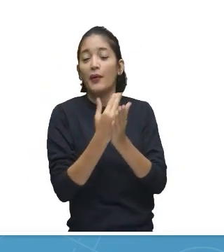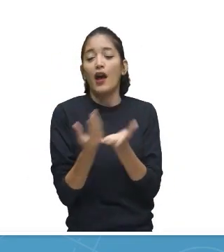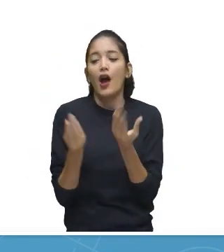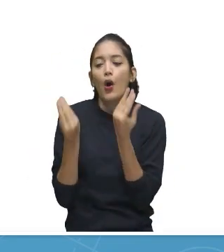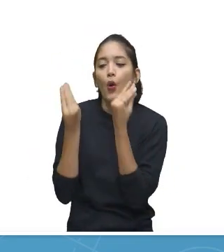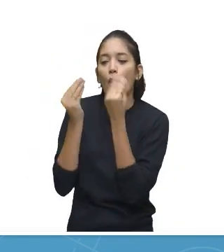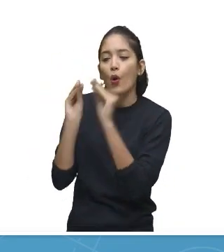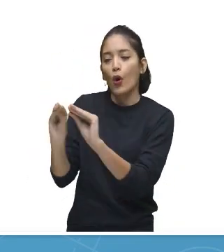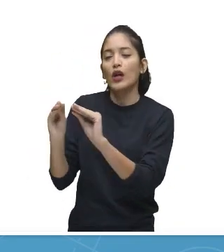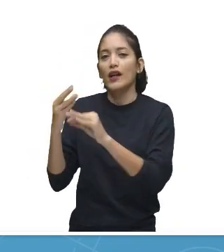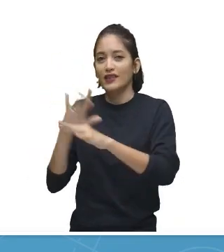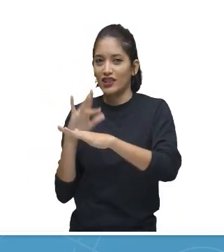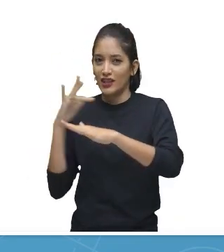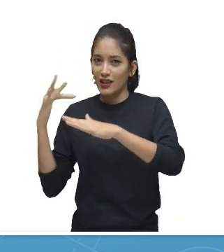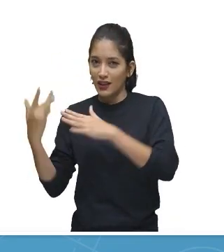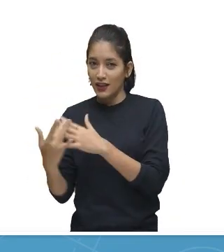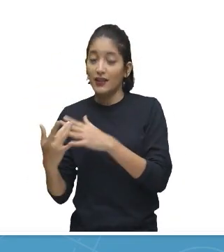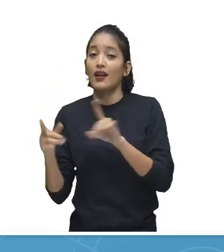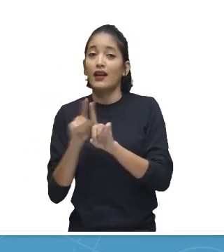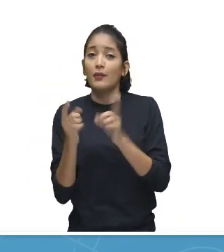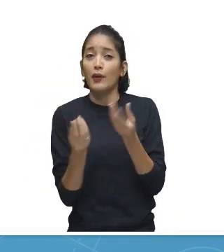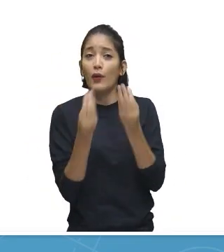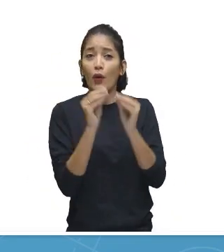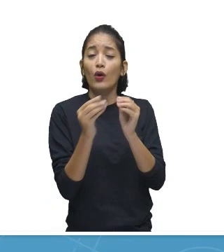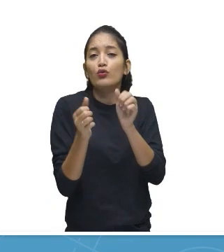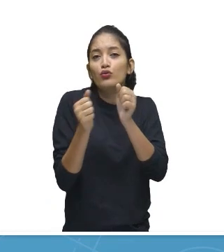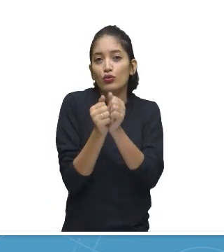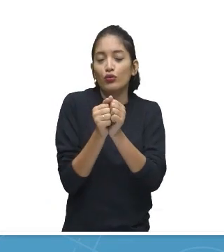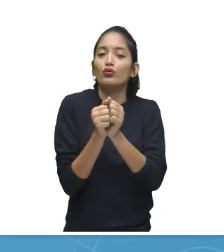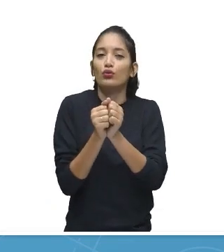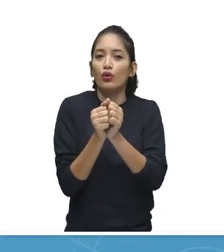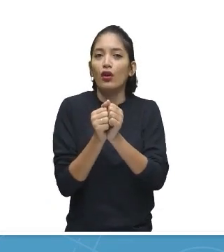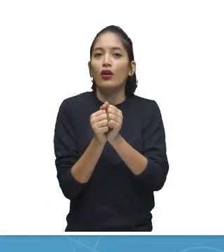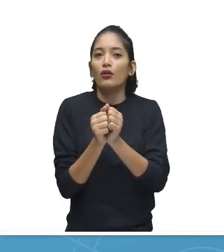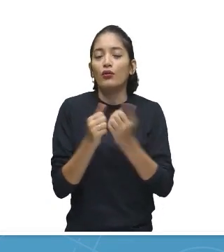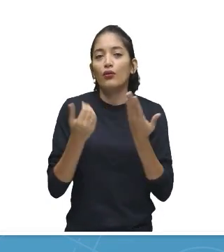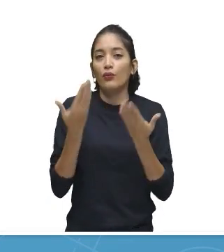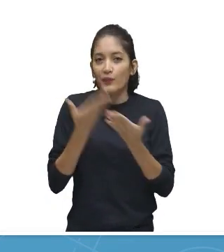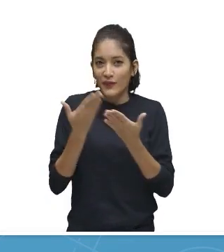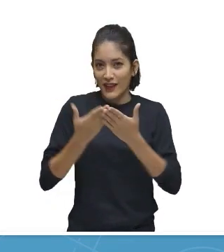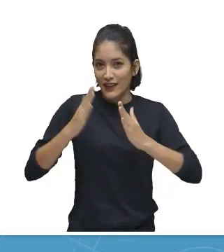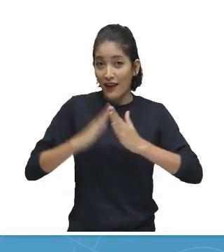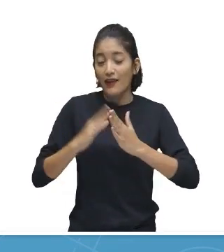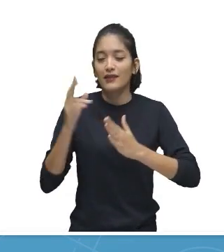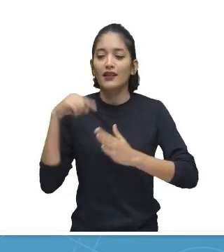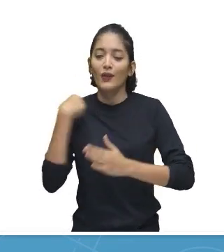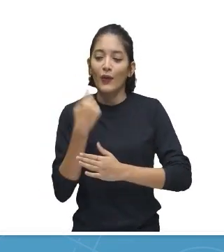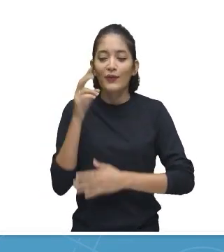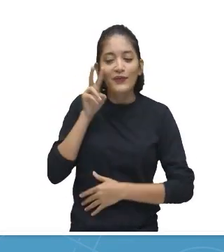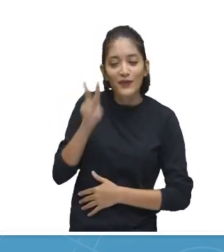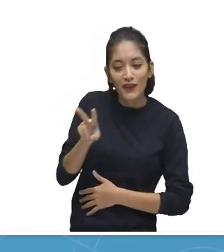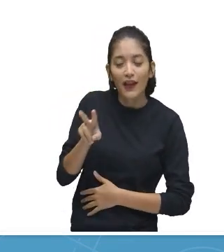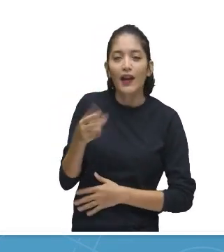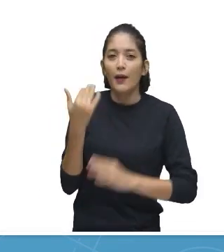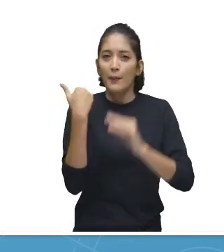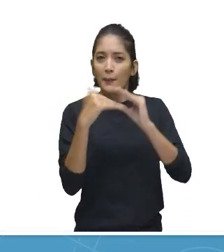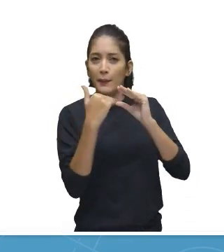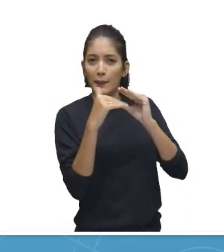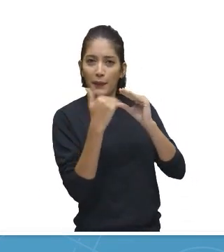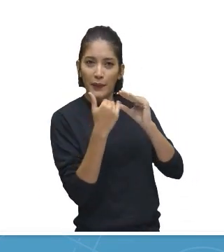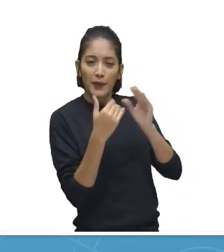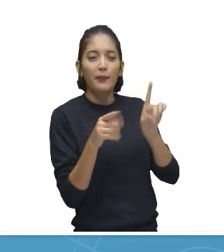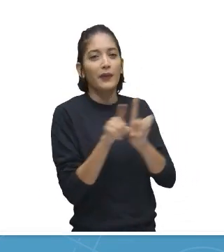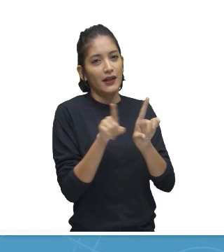nas suas redes sociais, marquem uma aula em casa, que a gente vai ver, né? Mandem por e-mail. A professora Lúcia mesmo